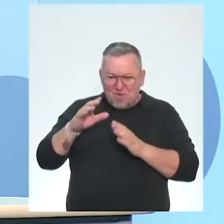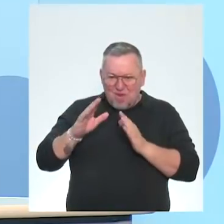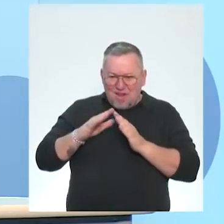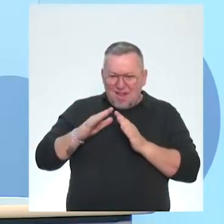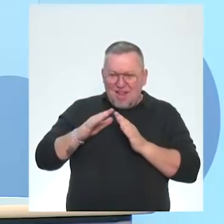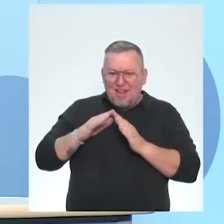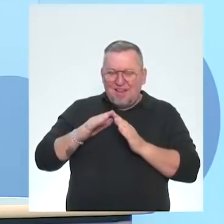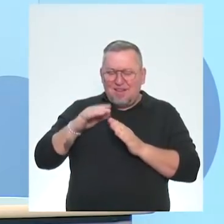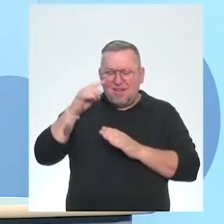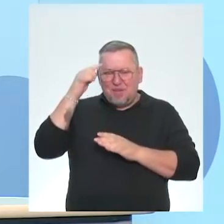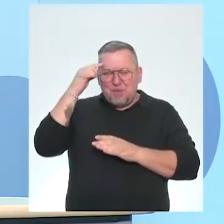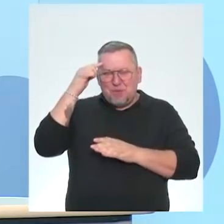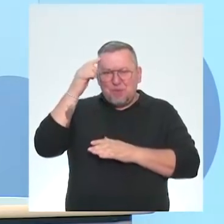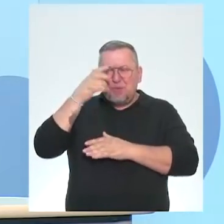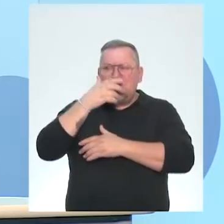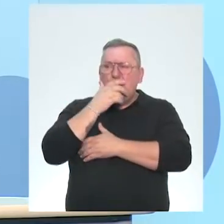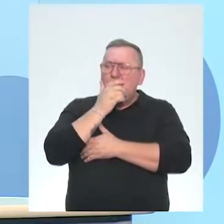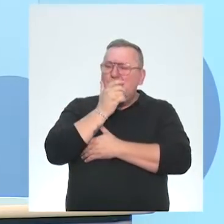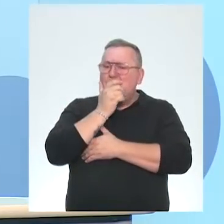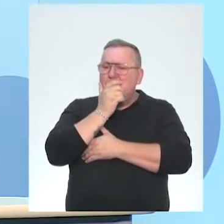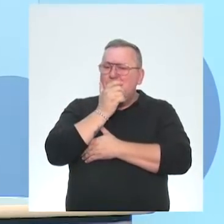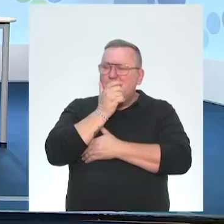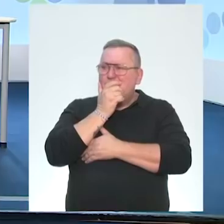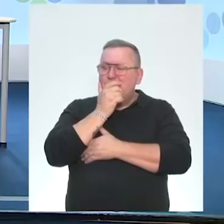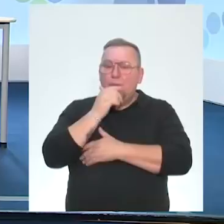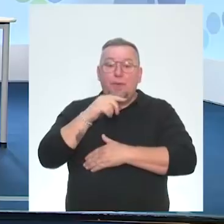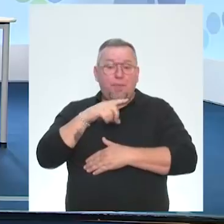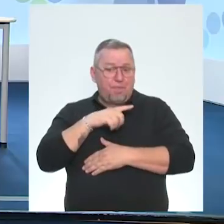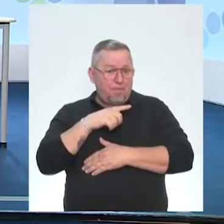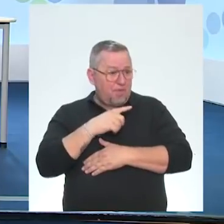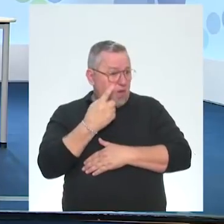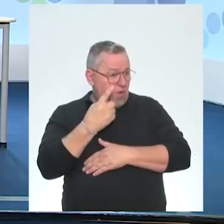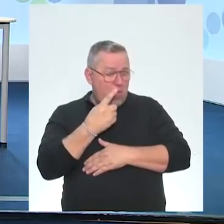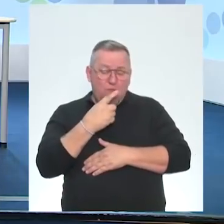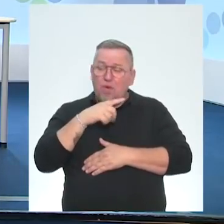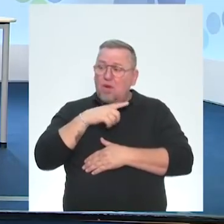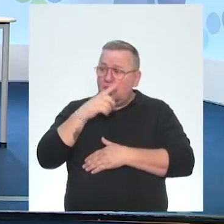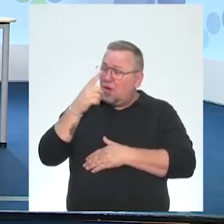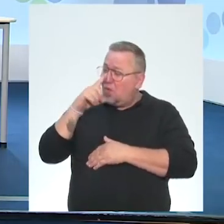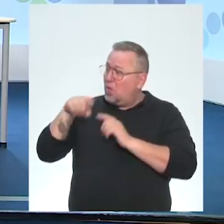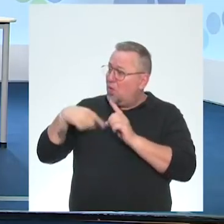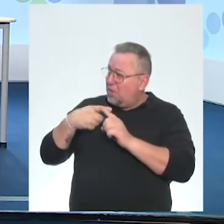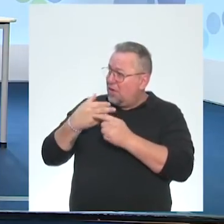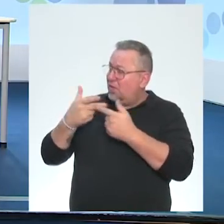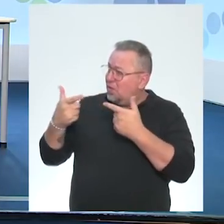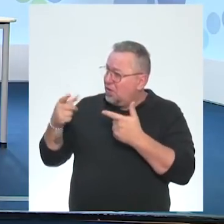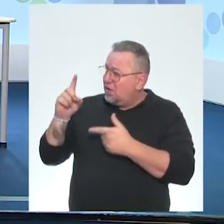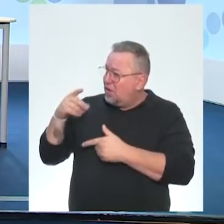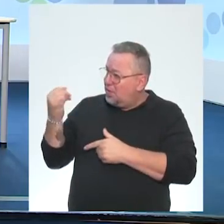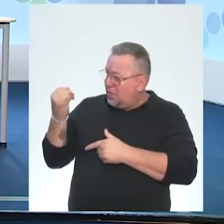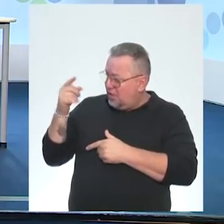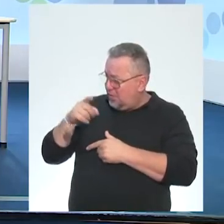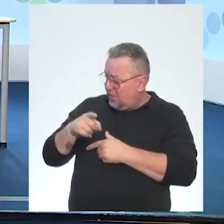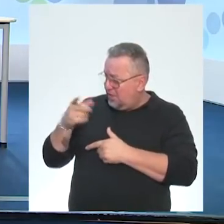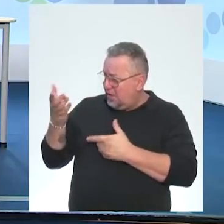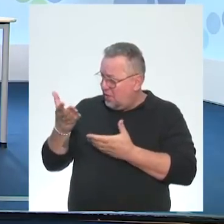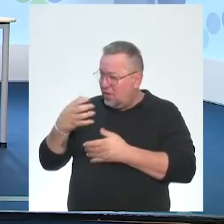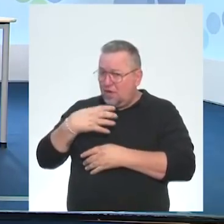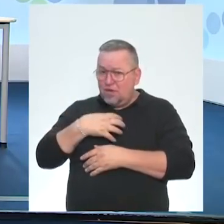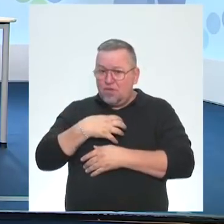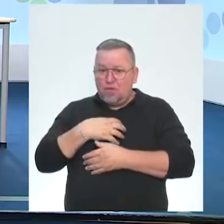Pense um pouquinho. Professor Anderson, tem um ou mais objetos que você diria que são assim importantes para você nesse